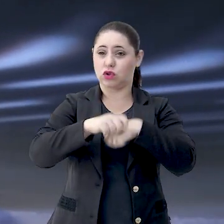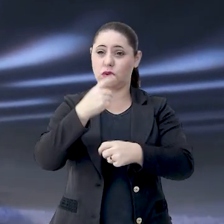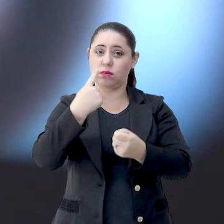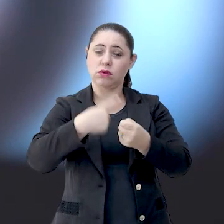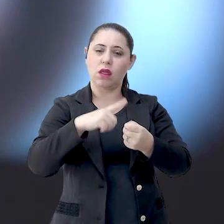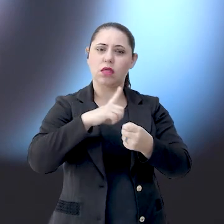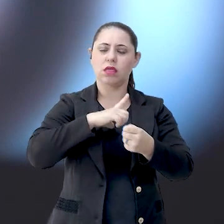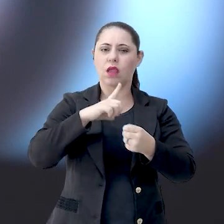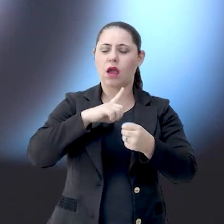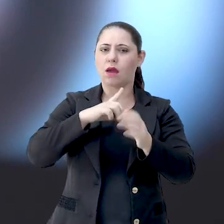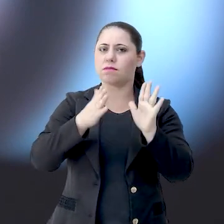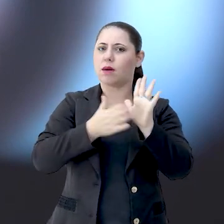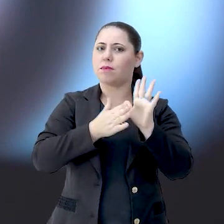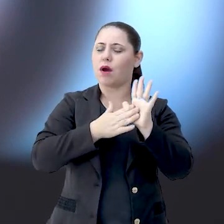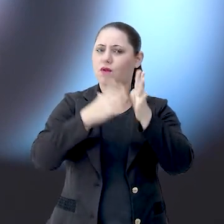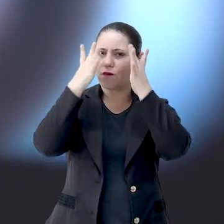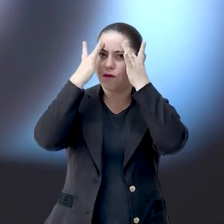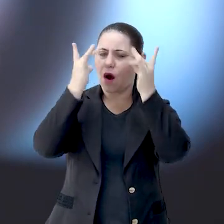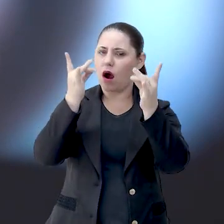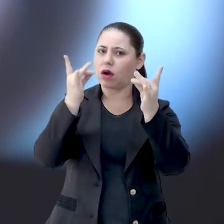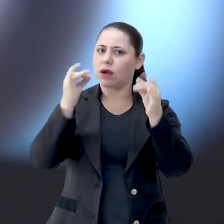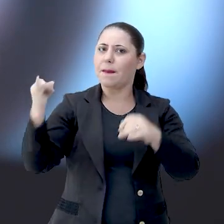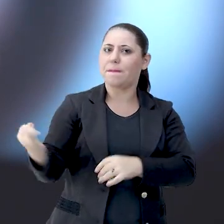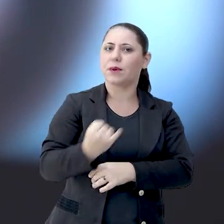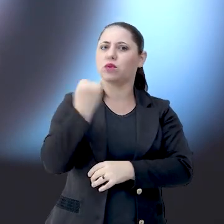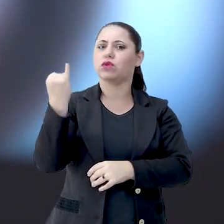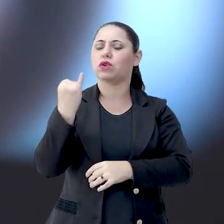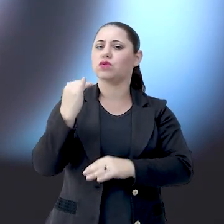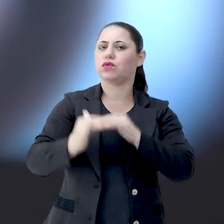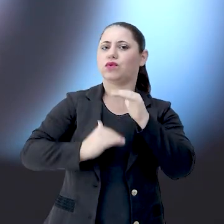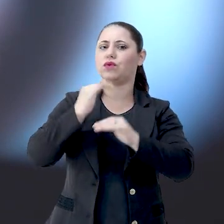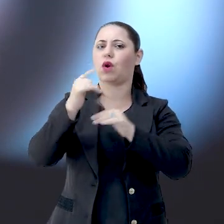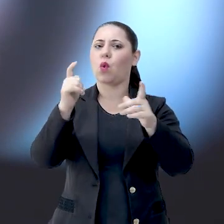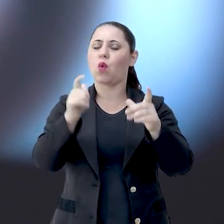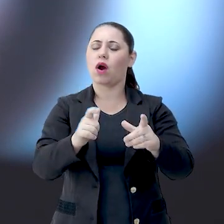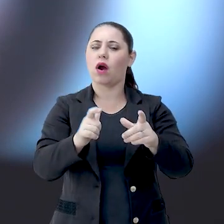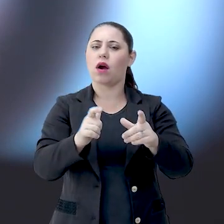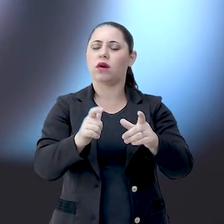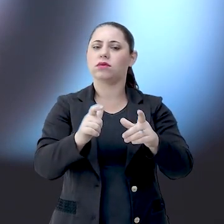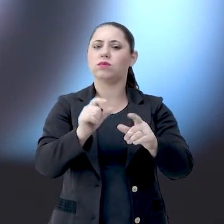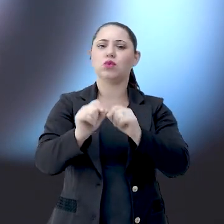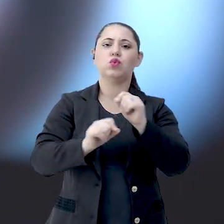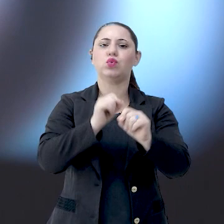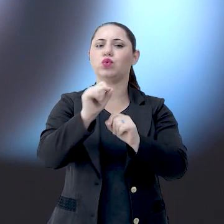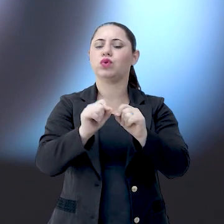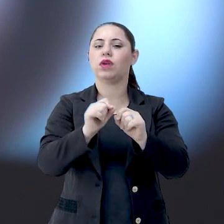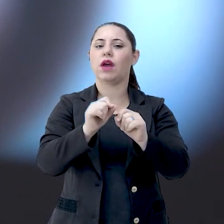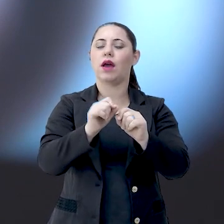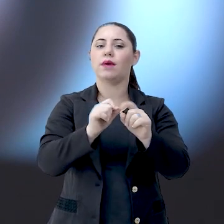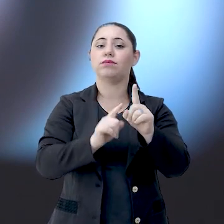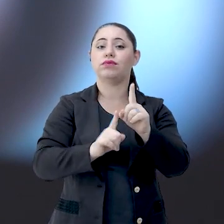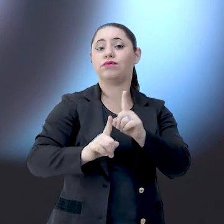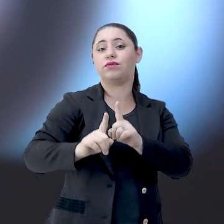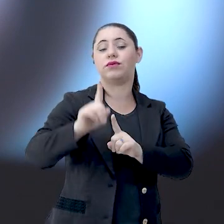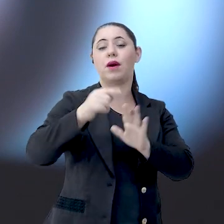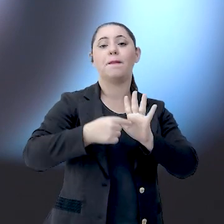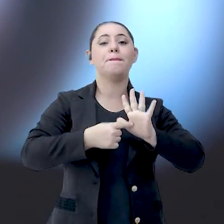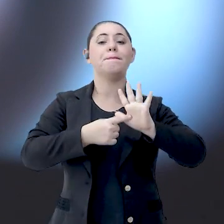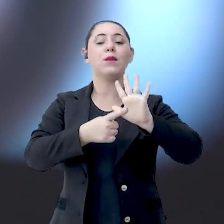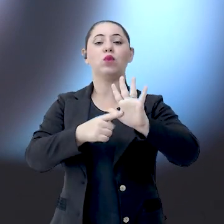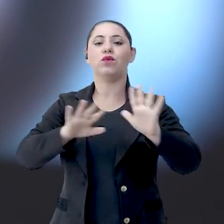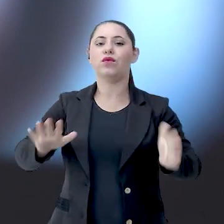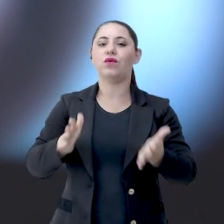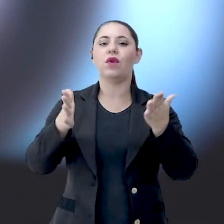gestão municipal tem o seu papel fundamental no desenvolvimento de um ambiente favorável para o incremento de